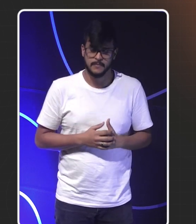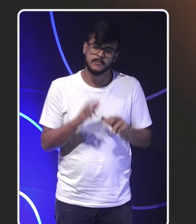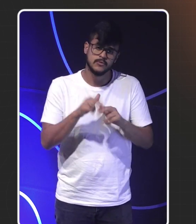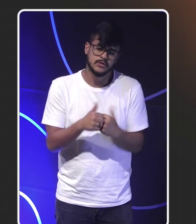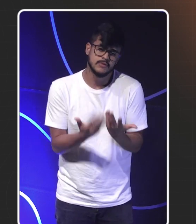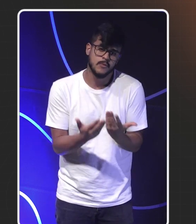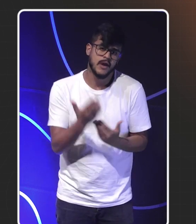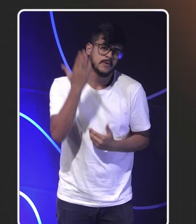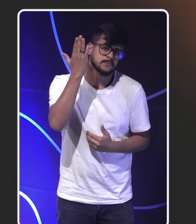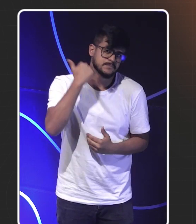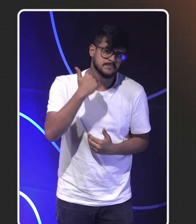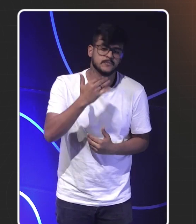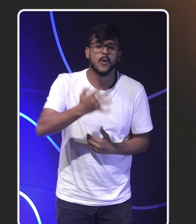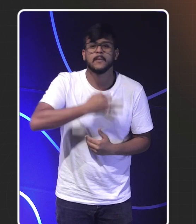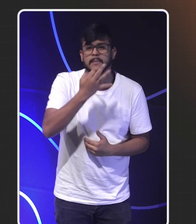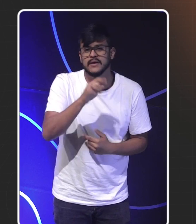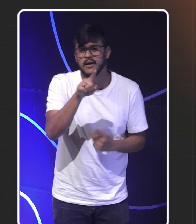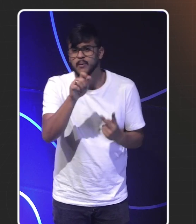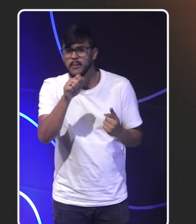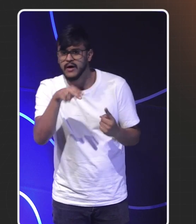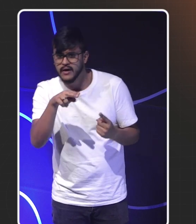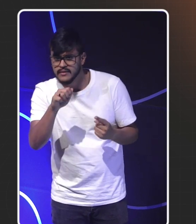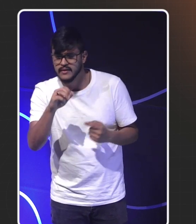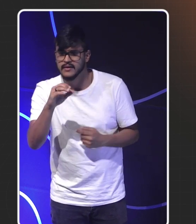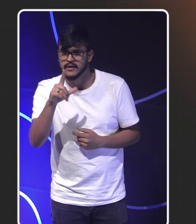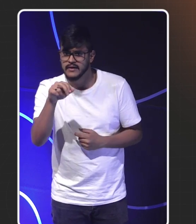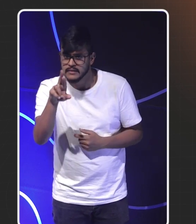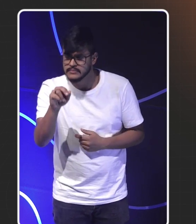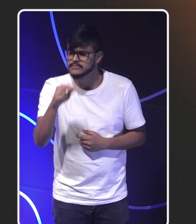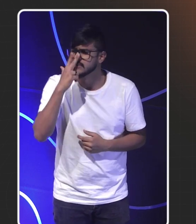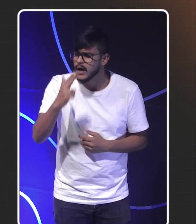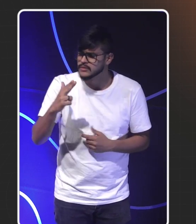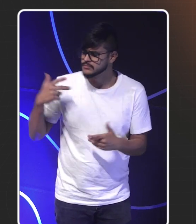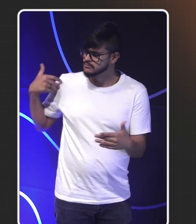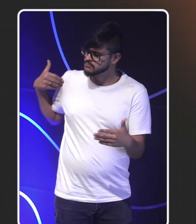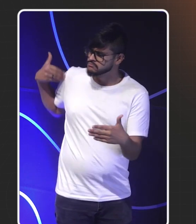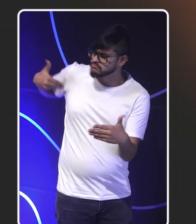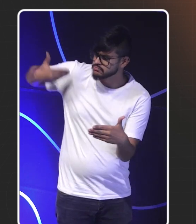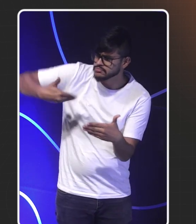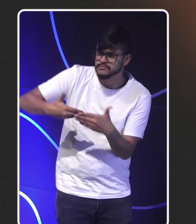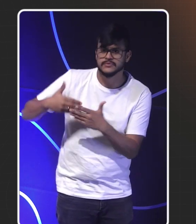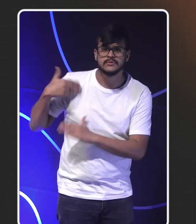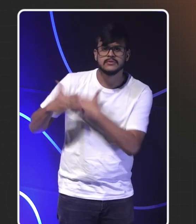opinião da Ana Clara, como foi essa evolução a chegar para esse momento